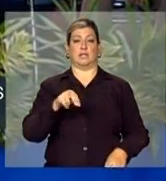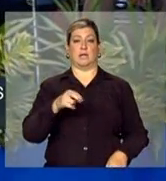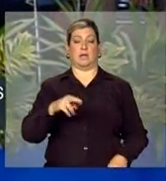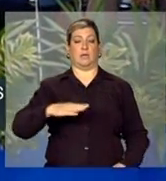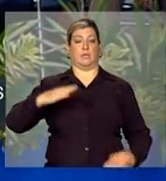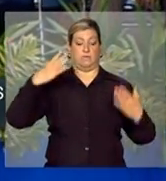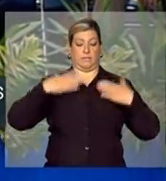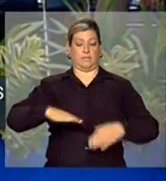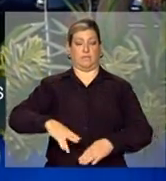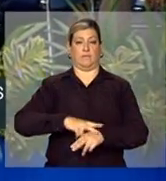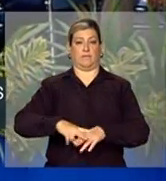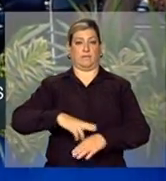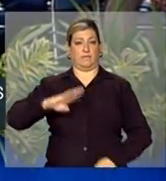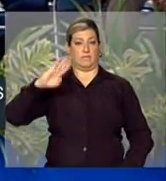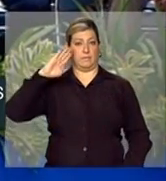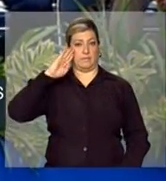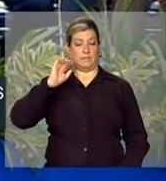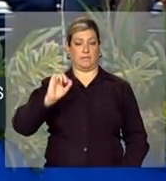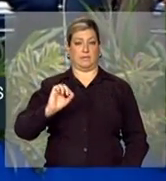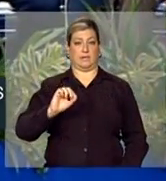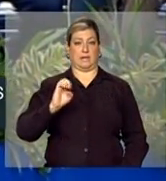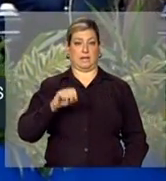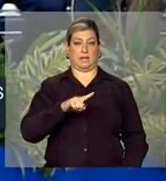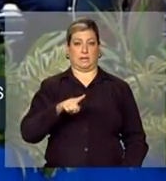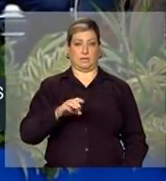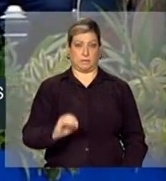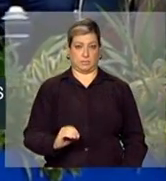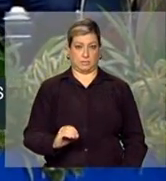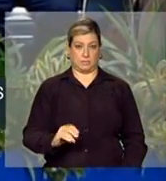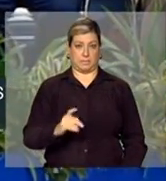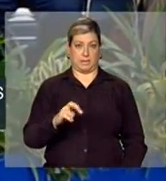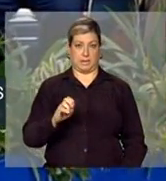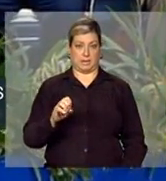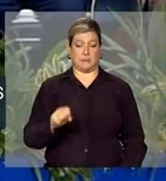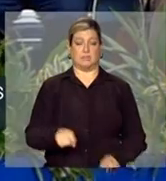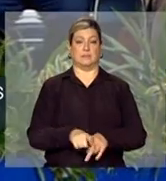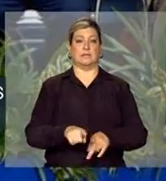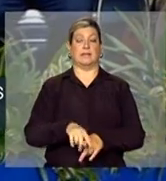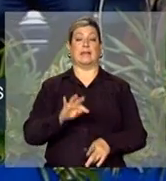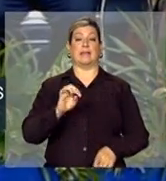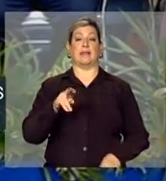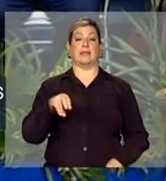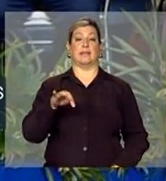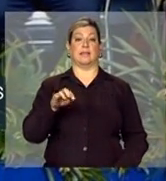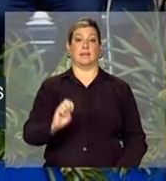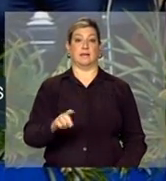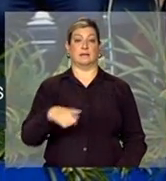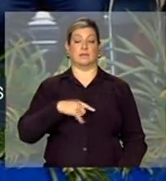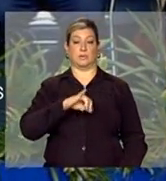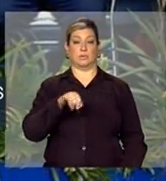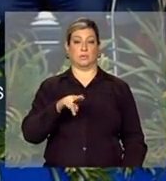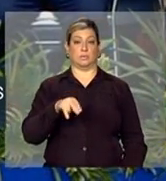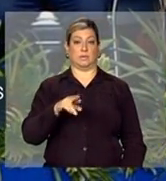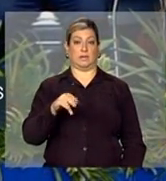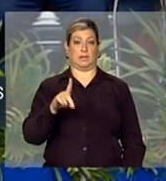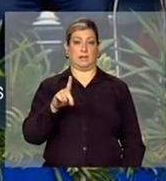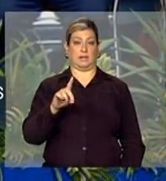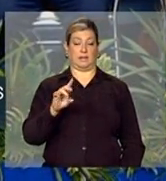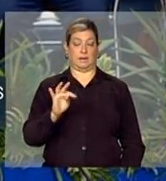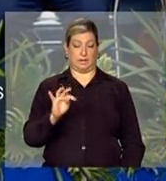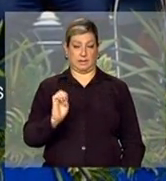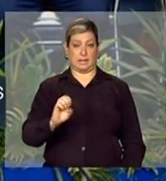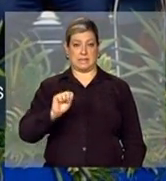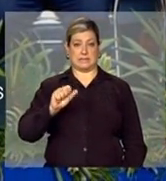exército Enzo Martins Pérez, do Exército, tenente brigadeiro do ar Junite Saito, da